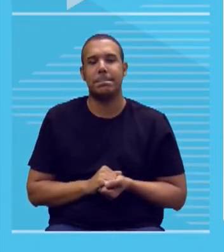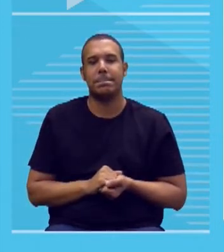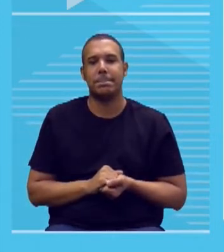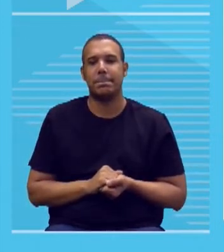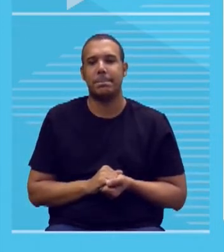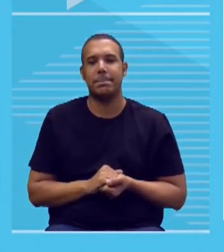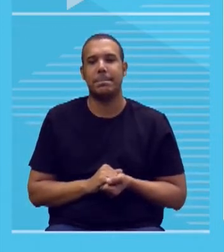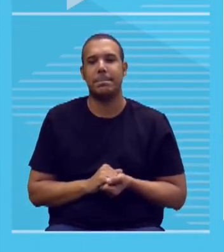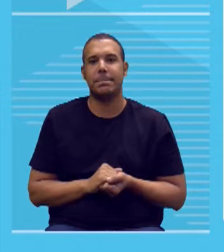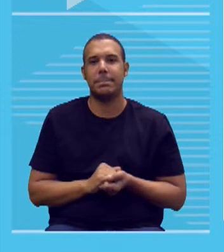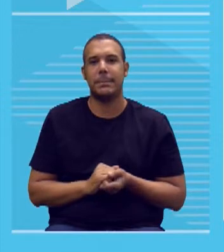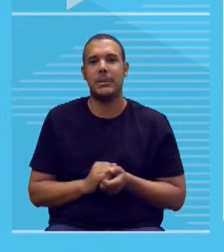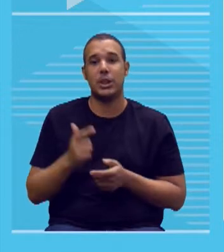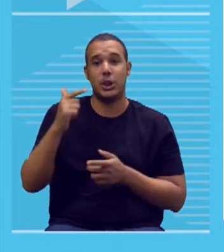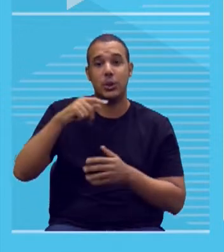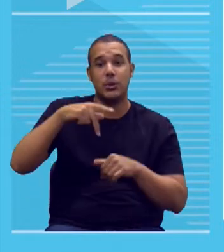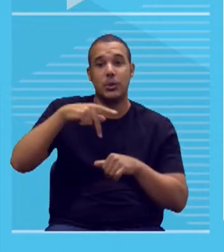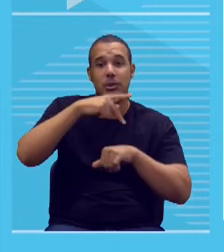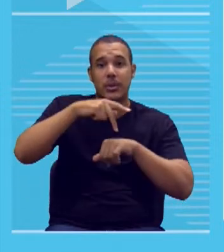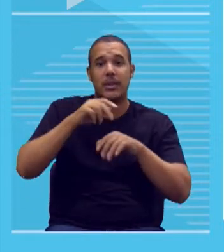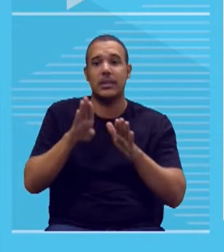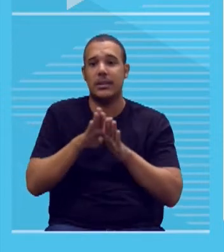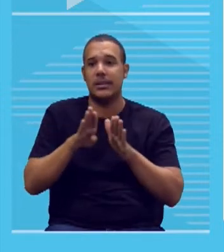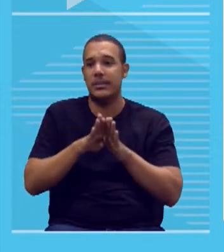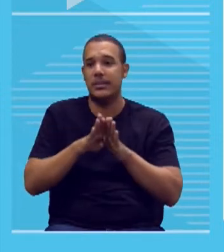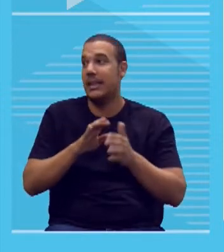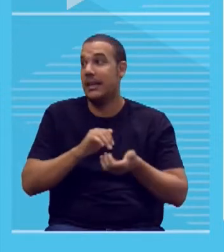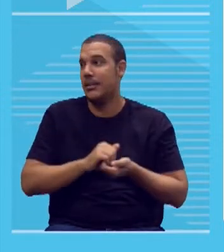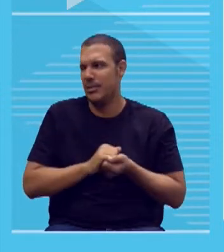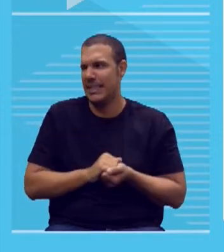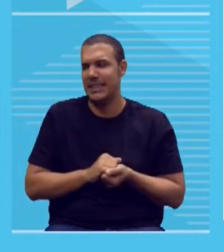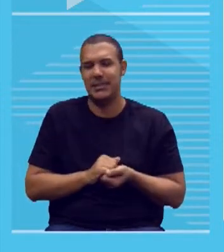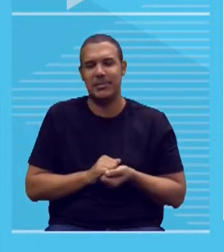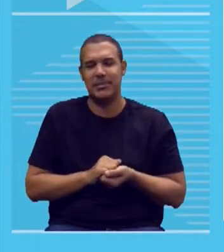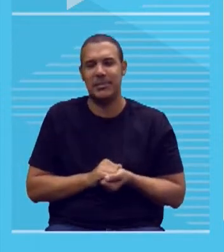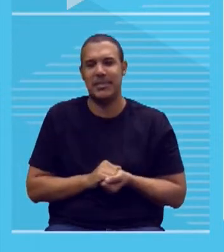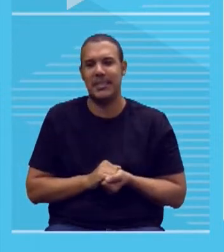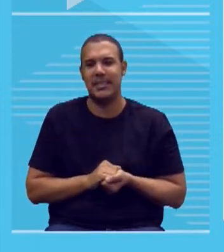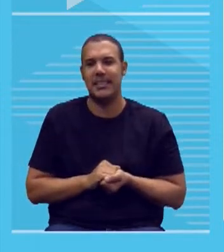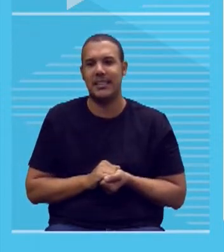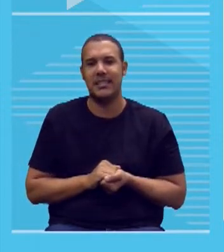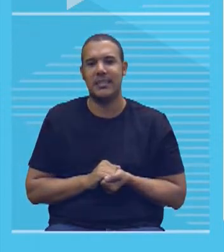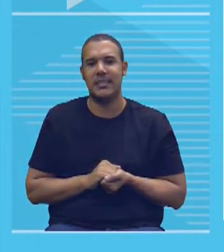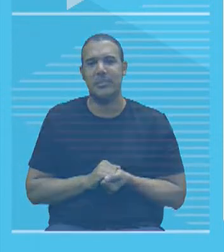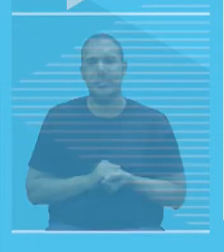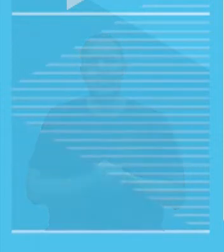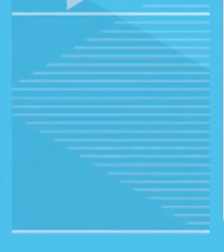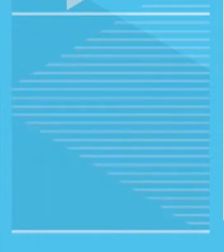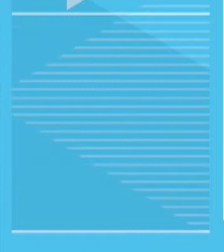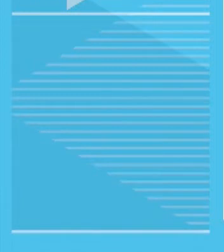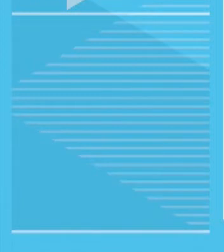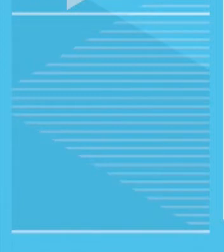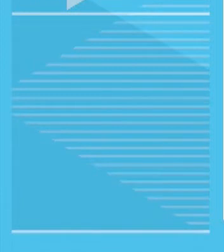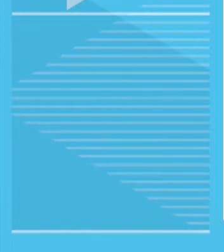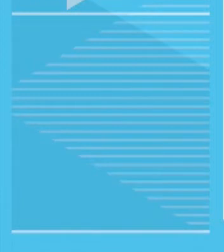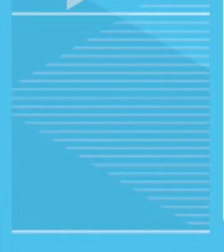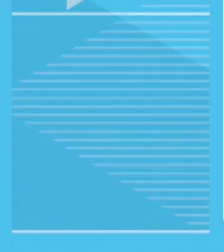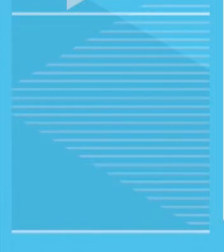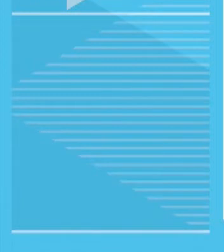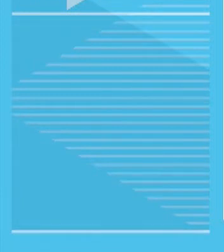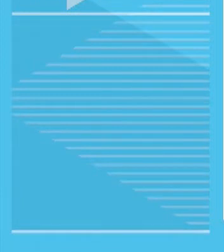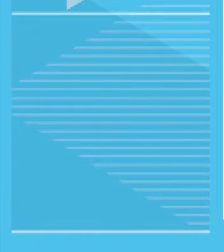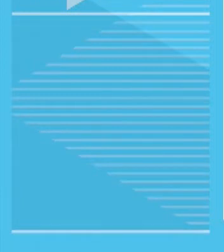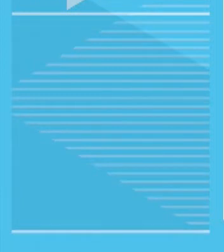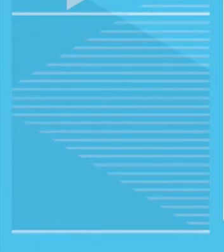nossa Costa e de outros países também você quer ir comigo aí ele disse Oi bom dia